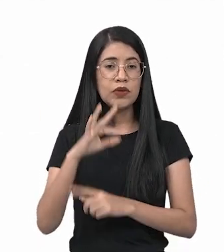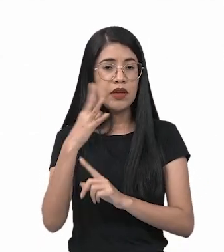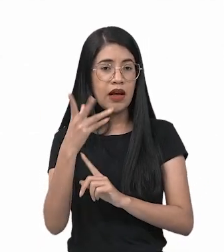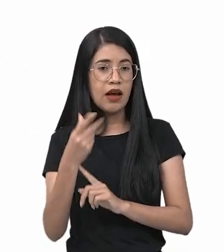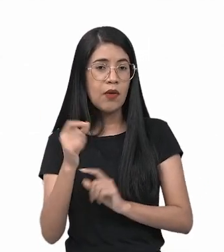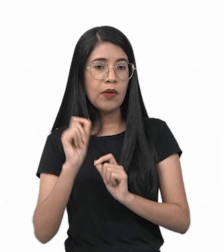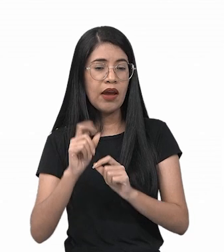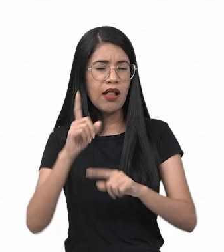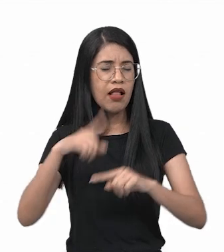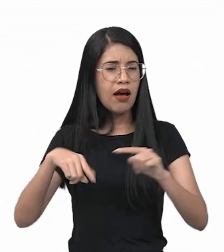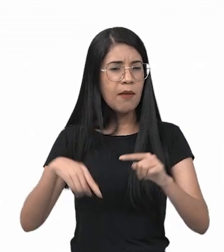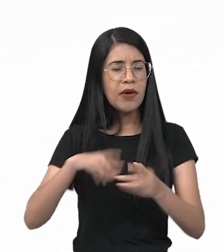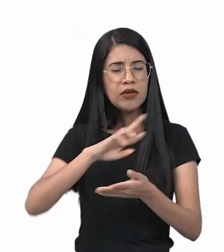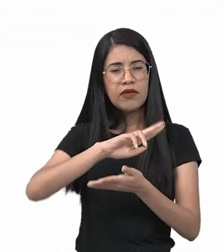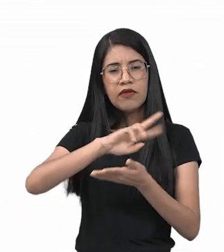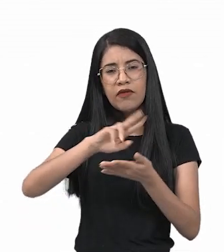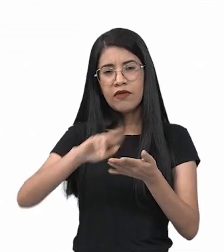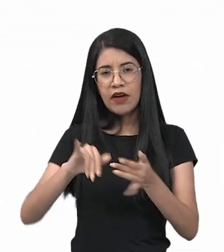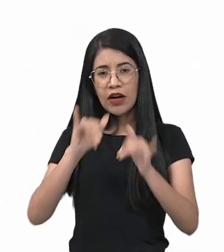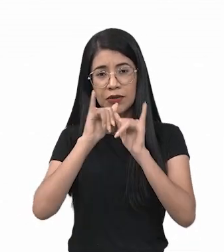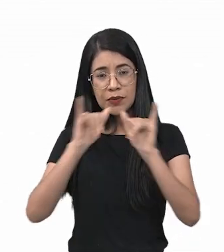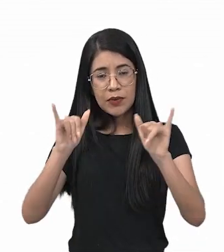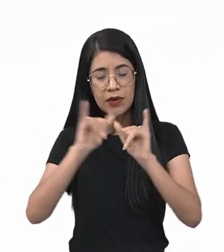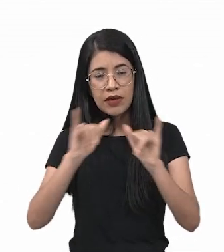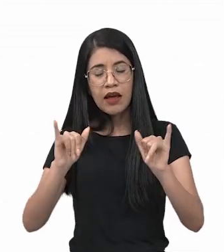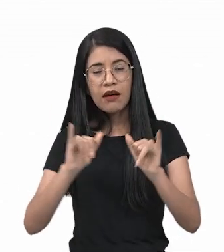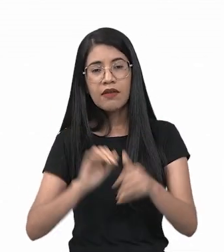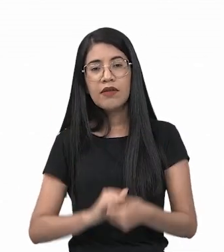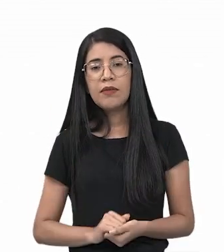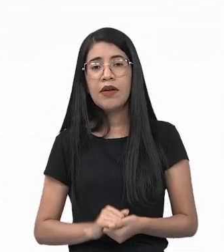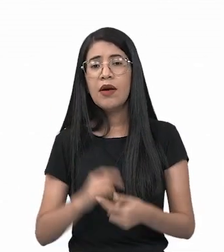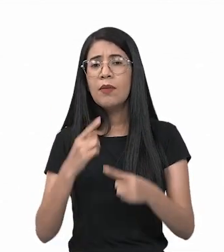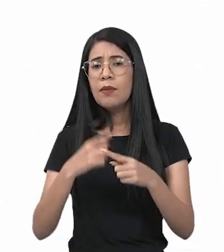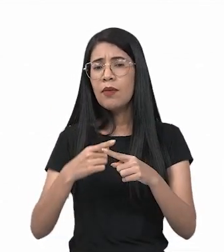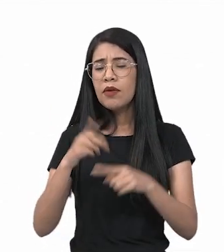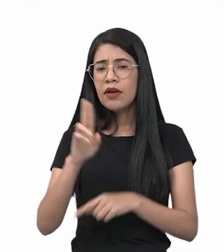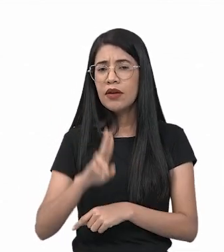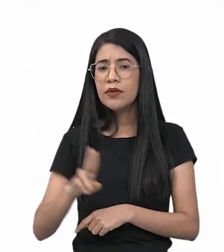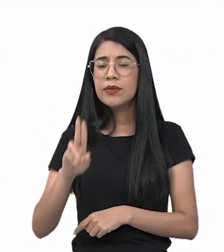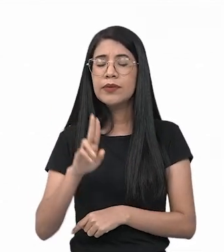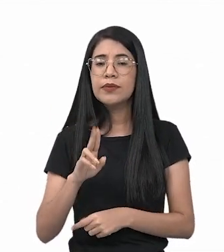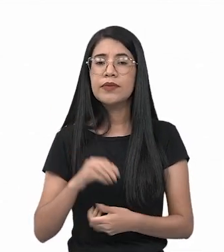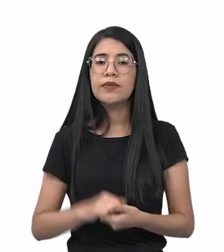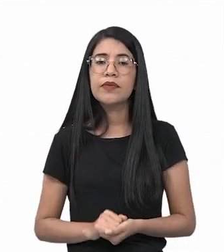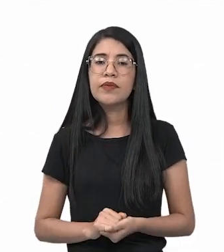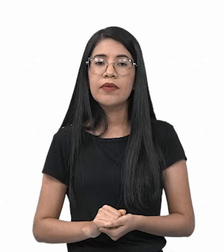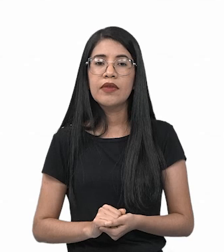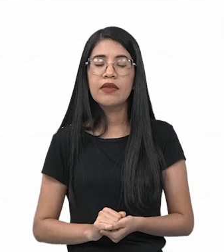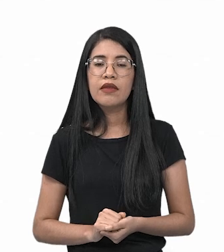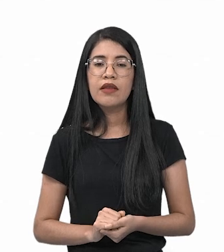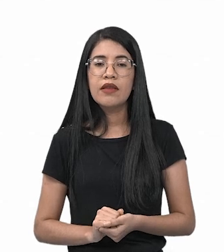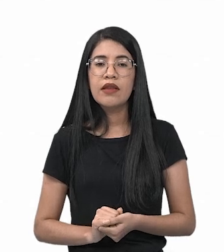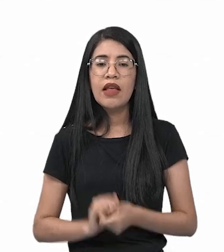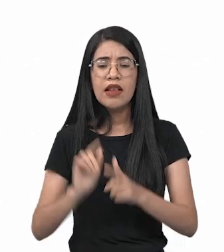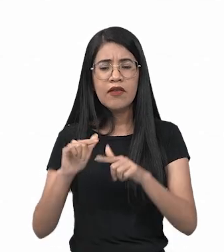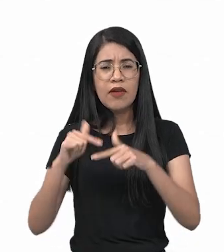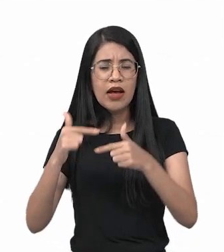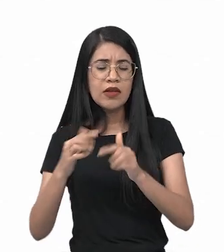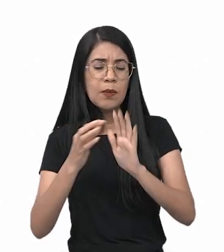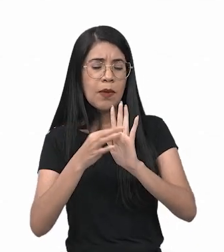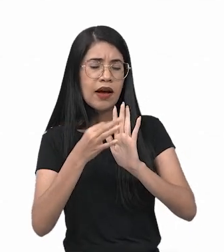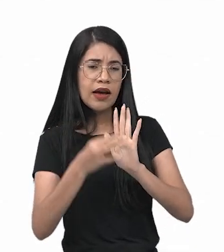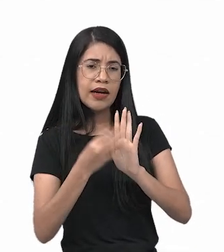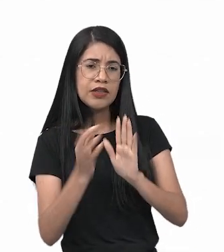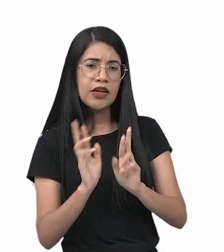elementos publicitários, elementos de propaganda. Por quê? Porque eles fazem aí a sua crítica